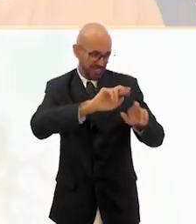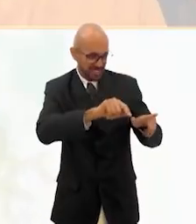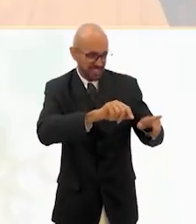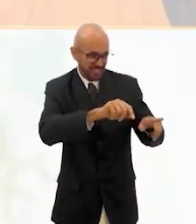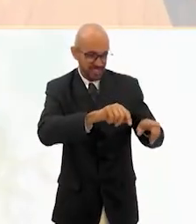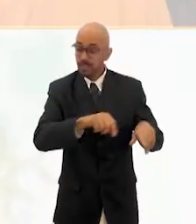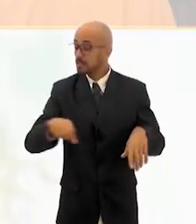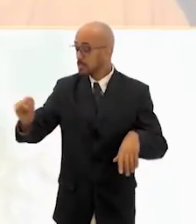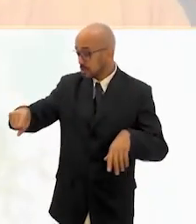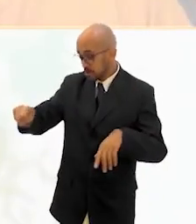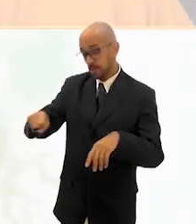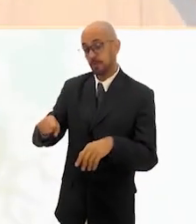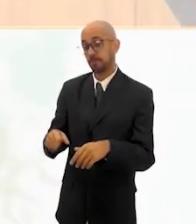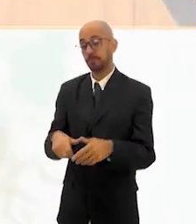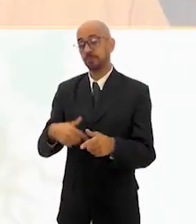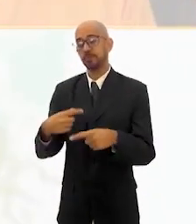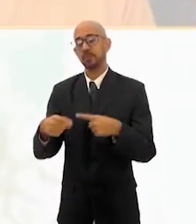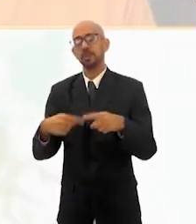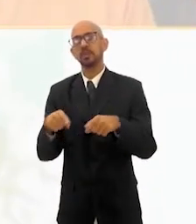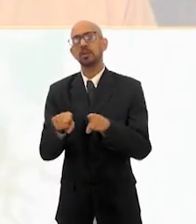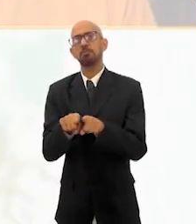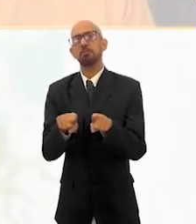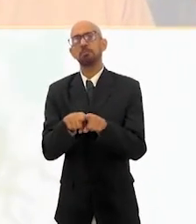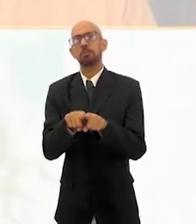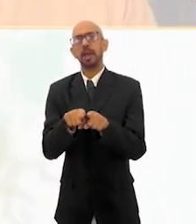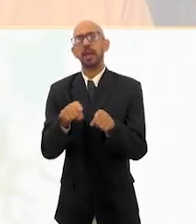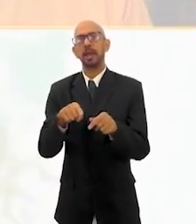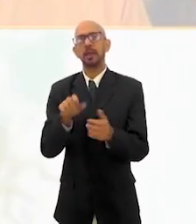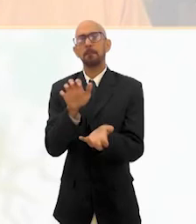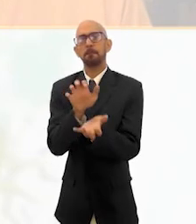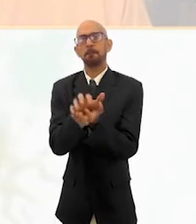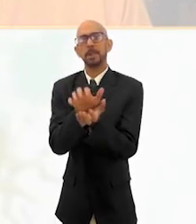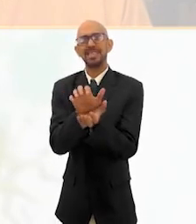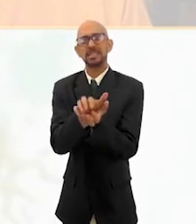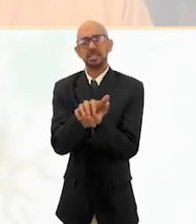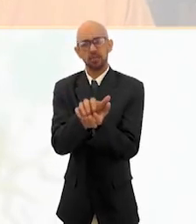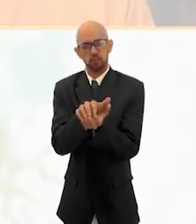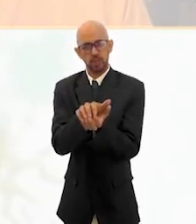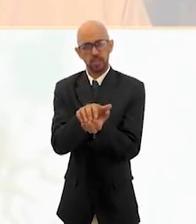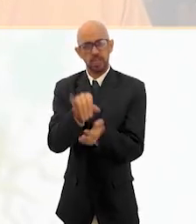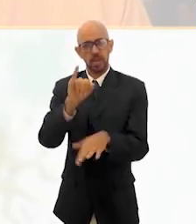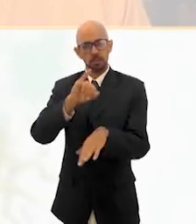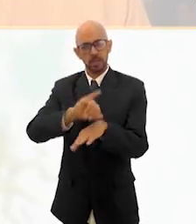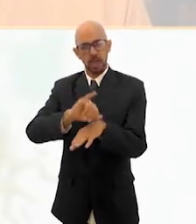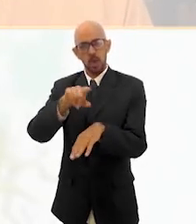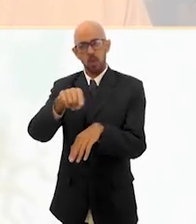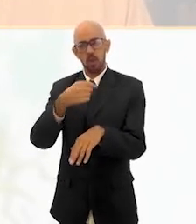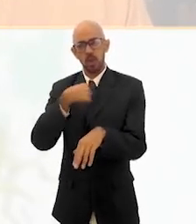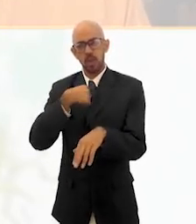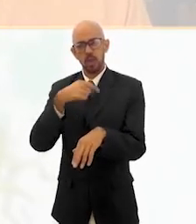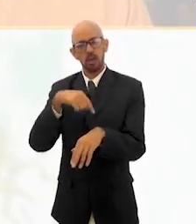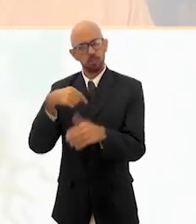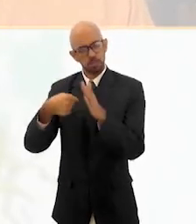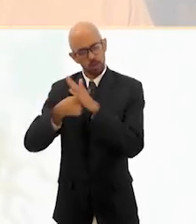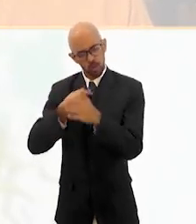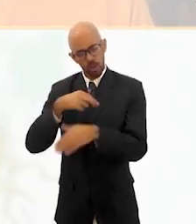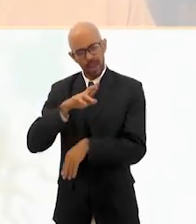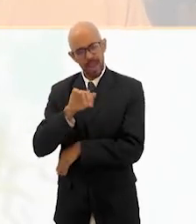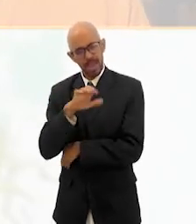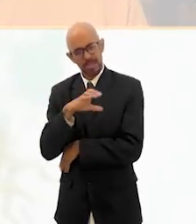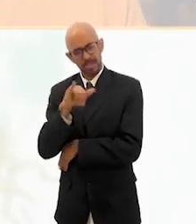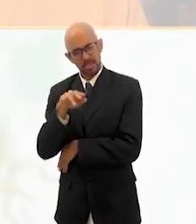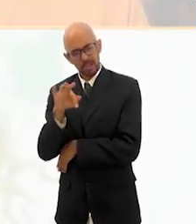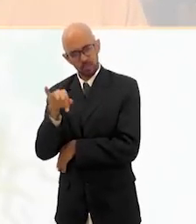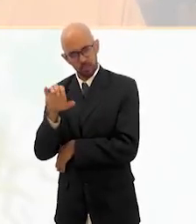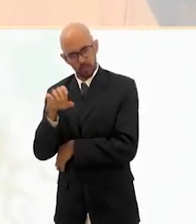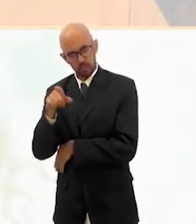uma delícia. Em Recife, esses dias eu fui na casa de um amigo aqui, aniversário dele, eles são de Recife. E ele falou: Ah, você conhece Recife? Sim, passei